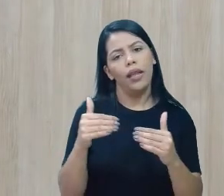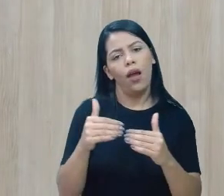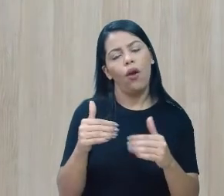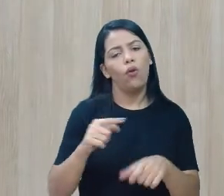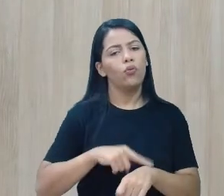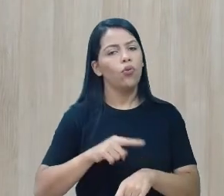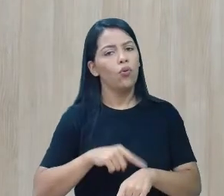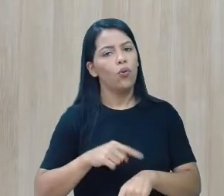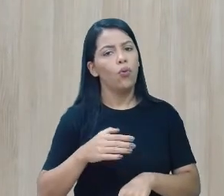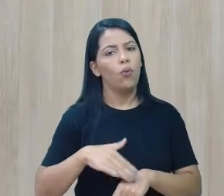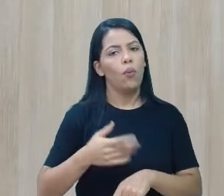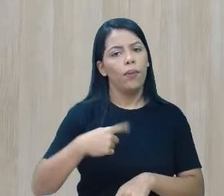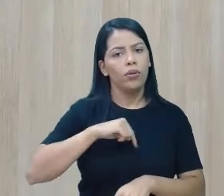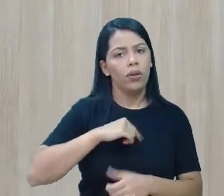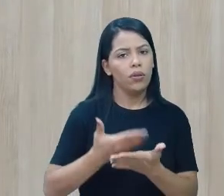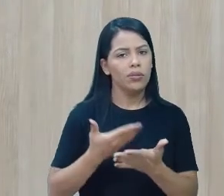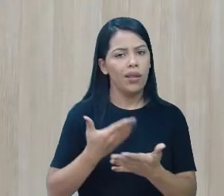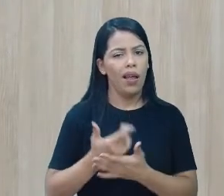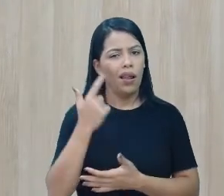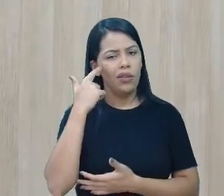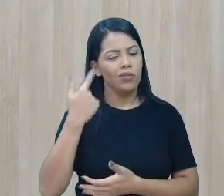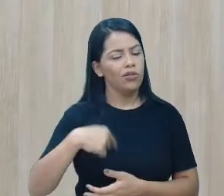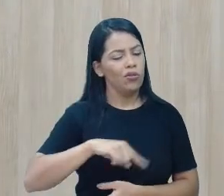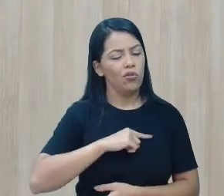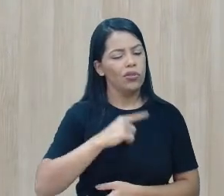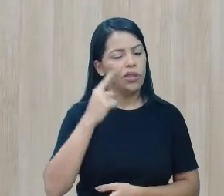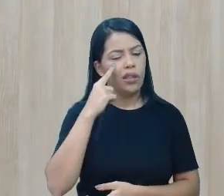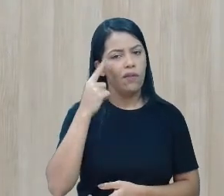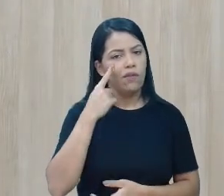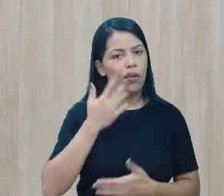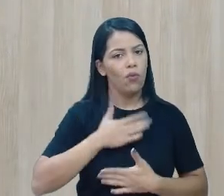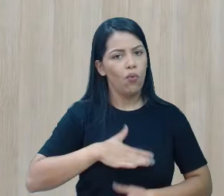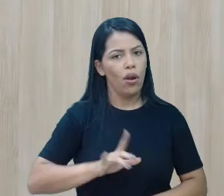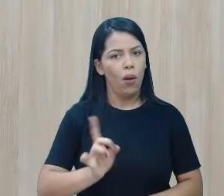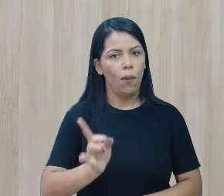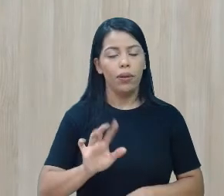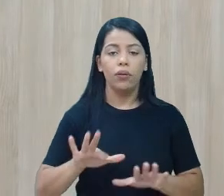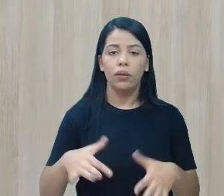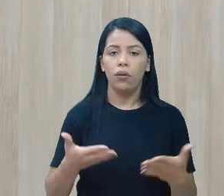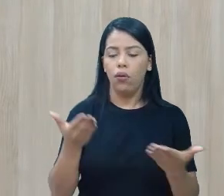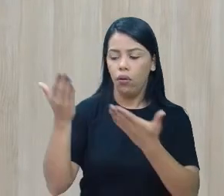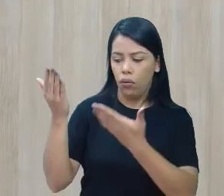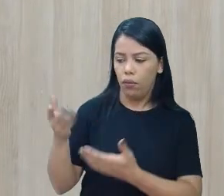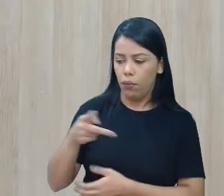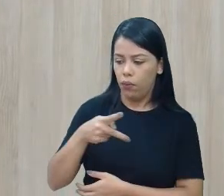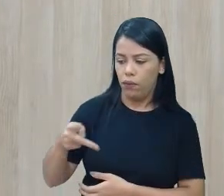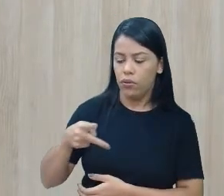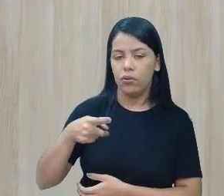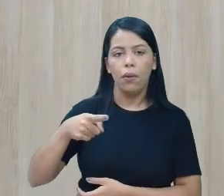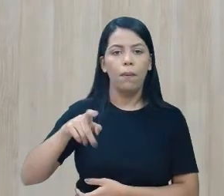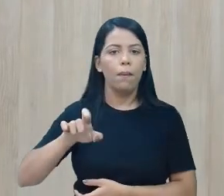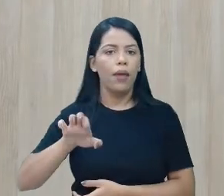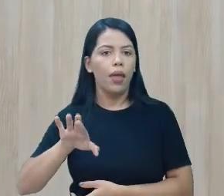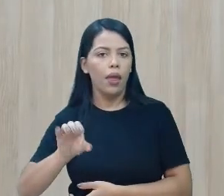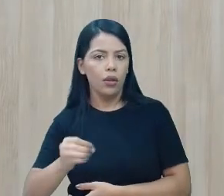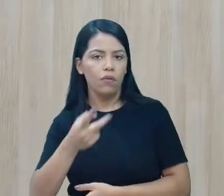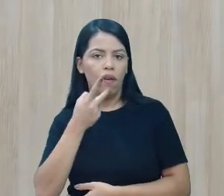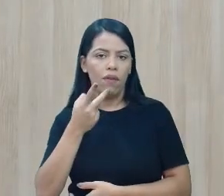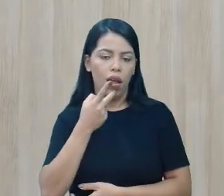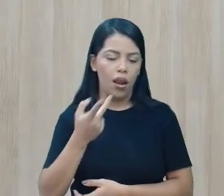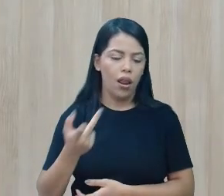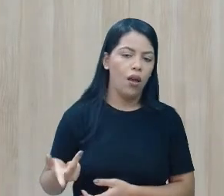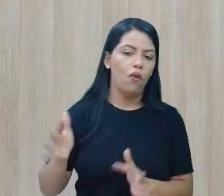aula, eu acredito que não vai dar tempo da gente ver isso com calma, não. Então, eu vou passar aqui a palavra para o professor Pedro, para ele fazer as considerações finais e se